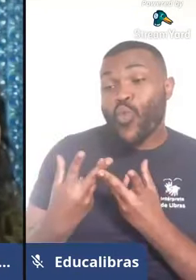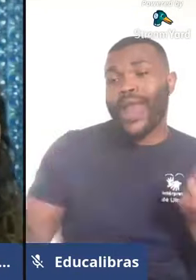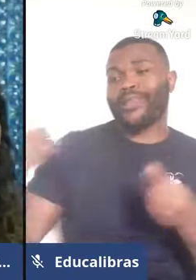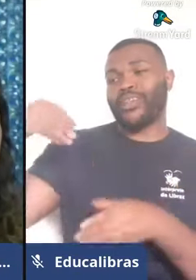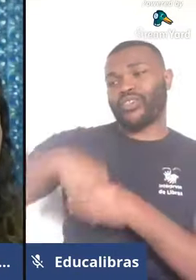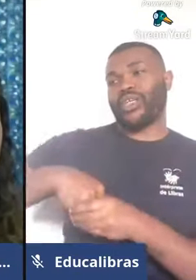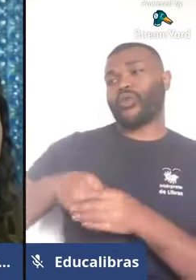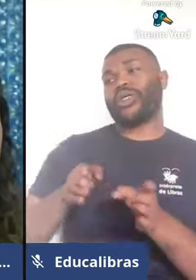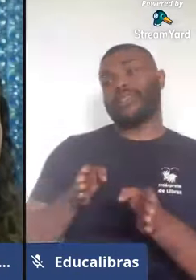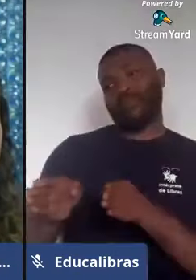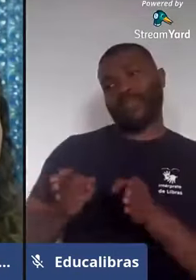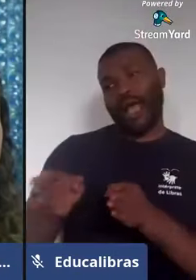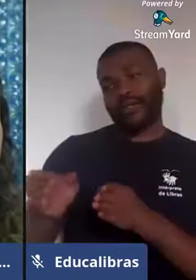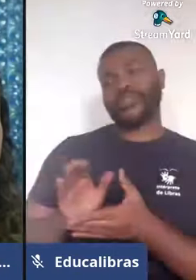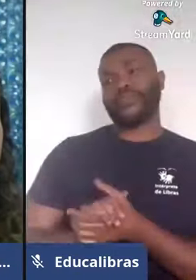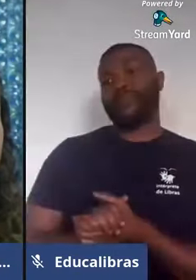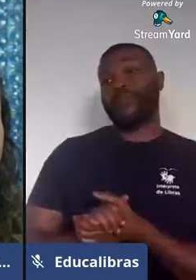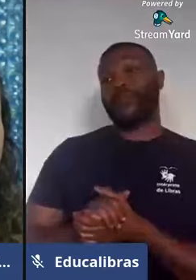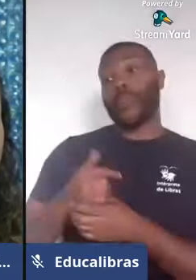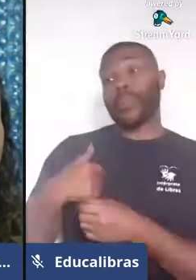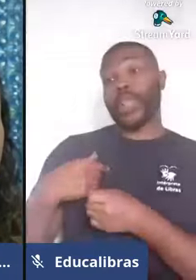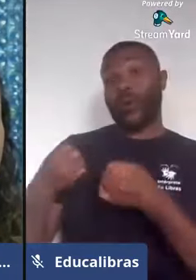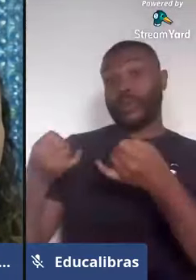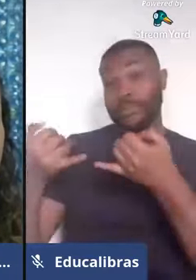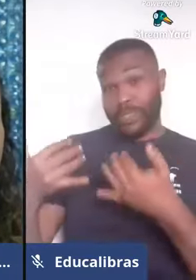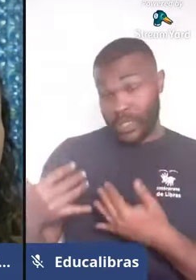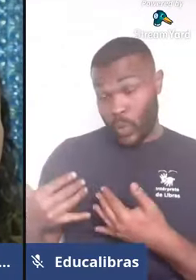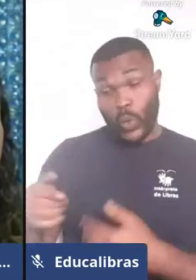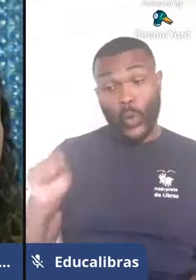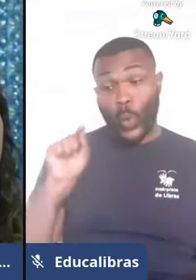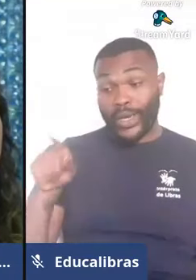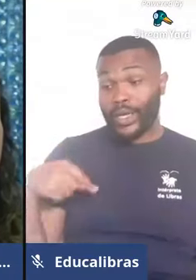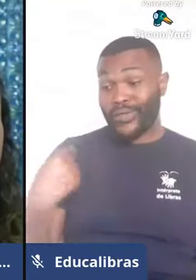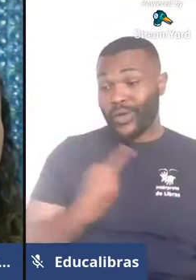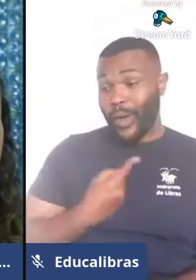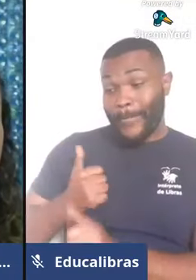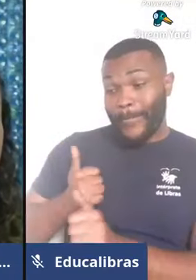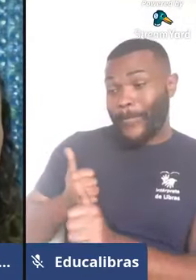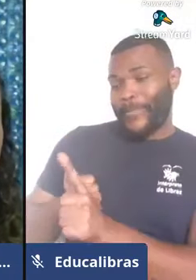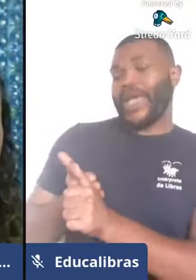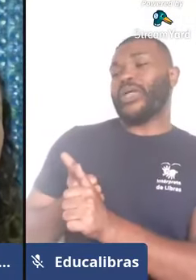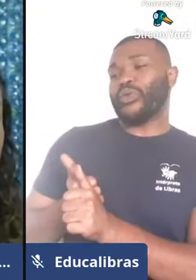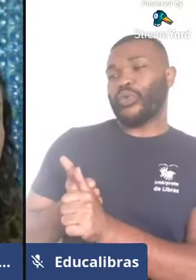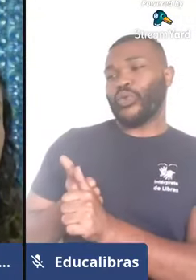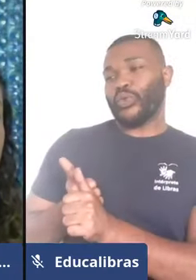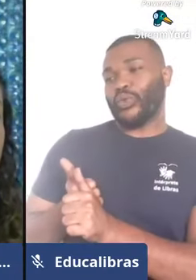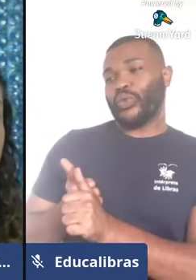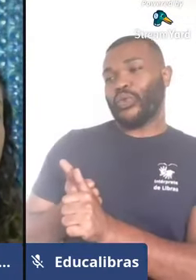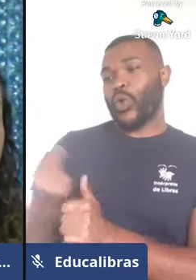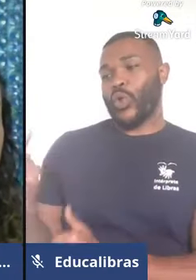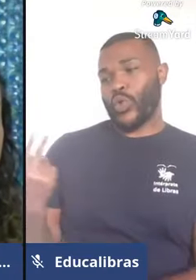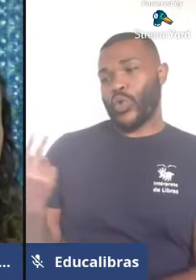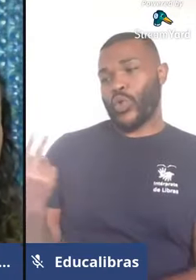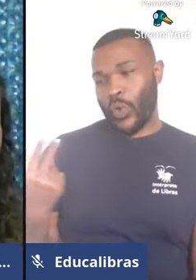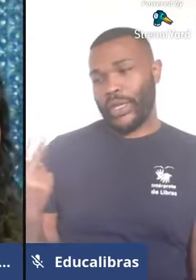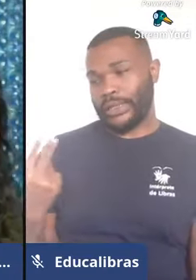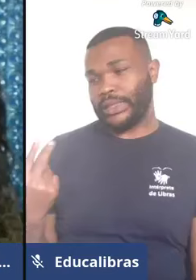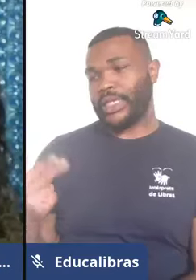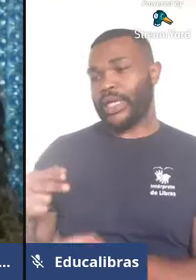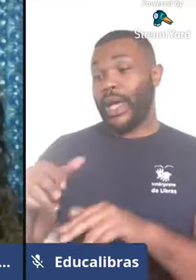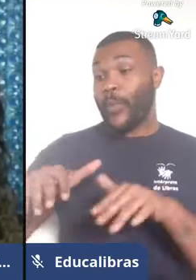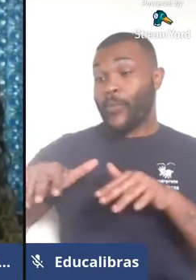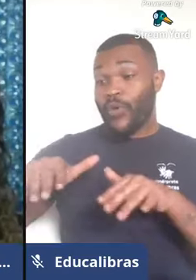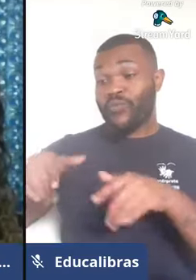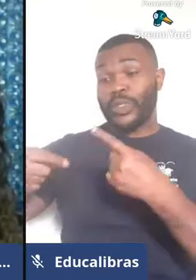Né? Eu digo, Aline, que a gente tem que estar mais próximos, né? Eu acho que o movimento político deu